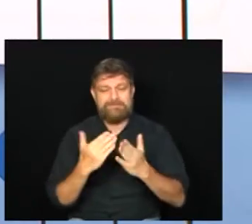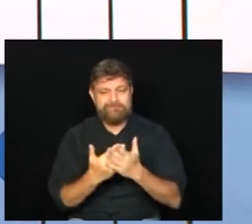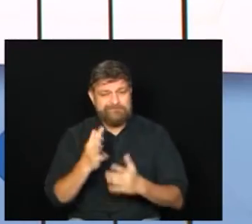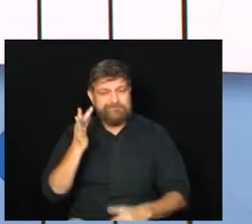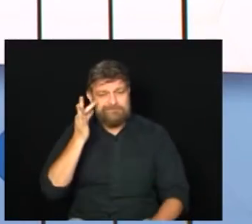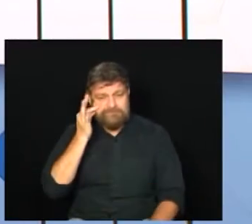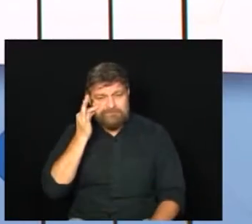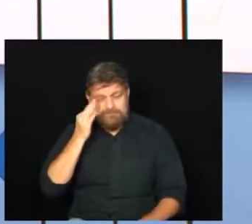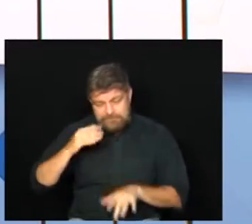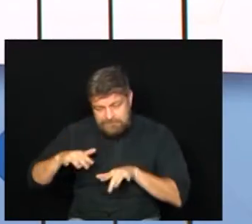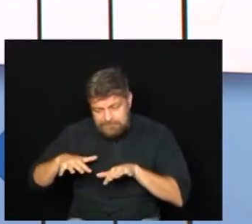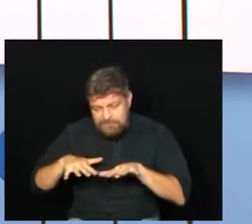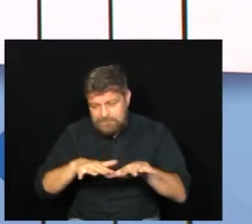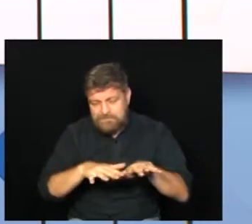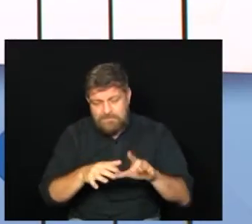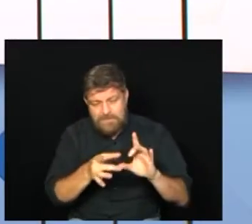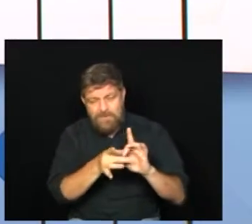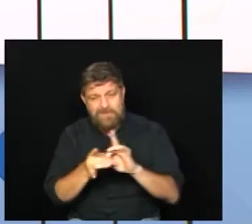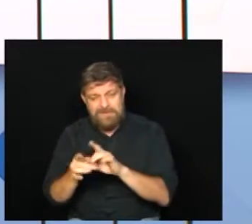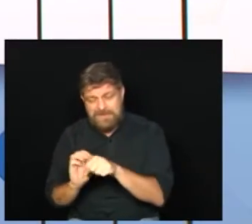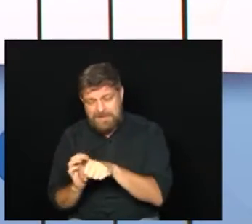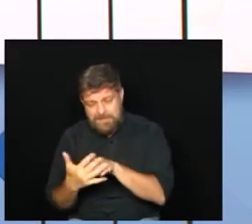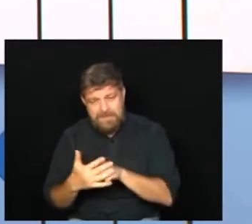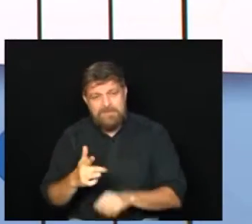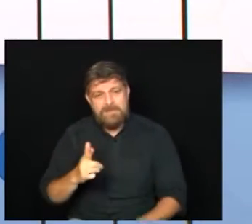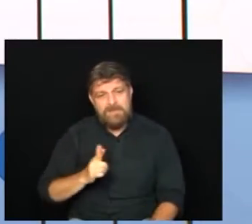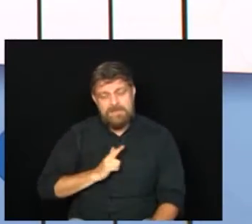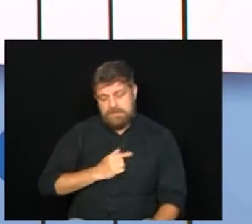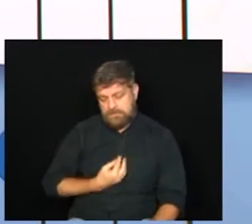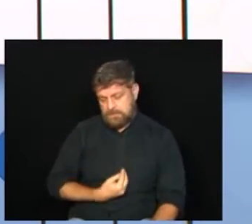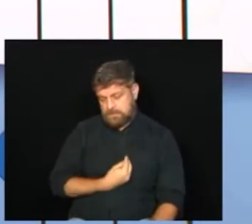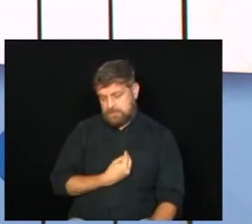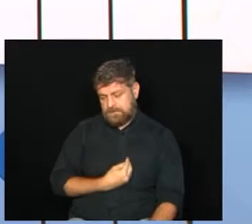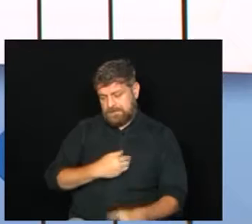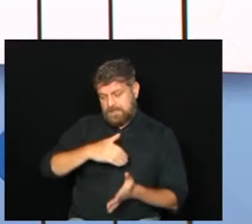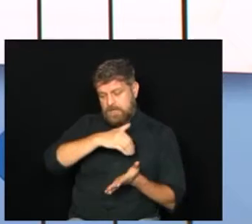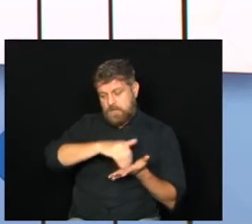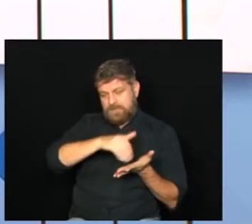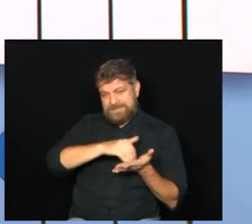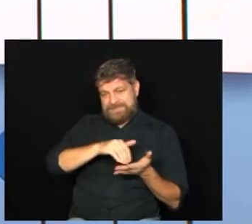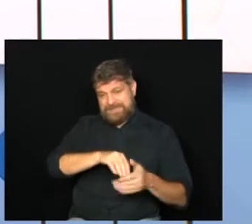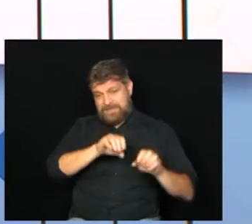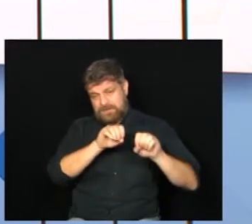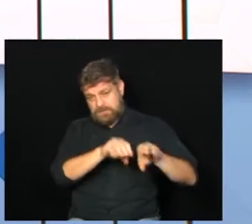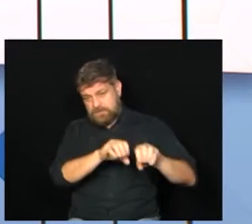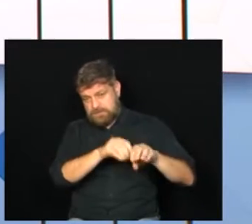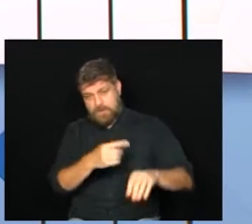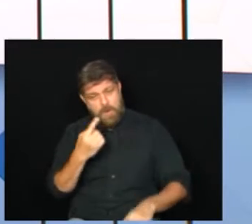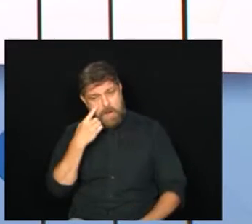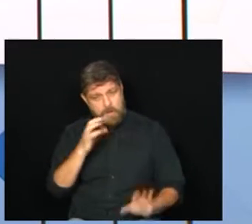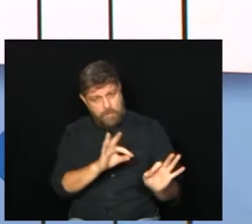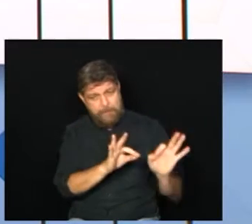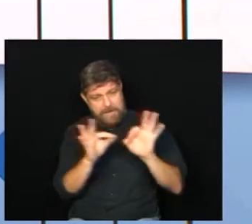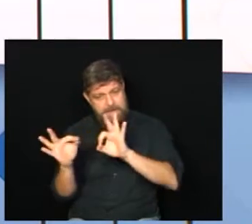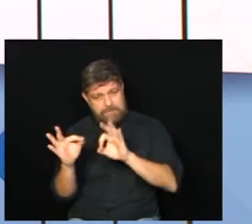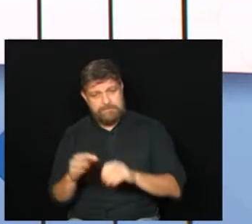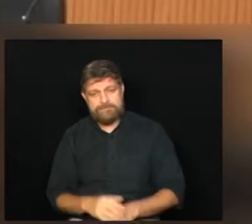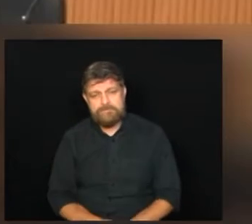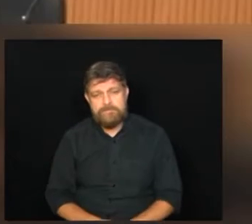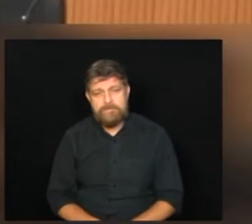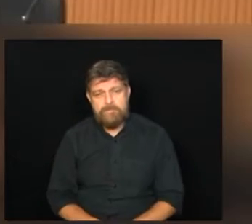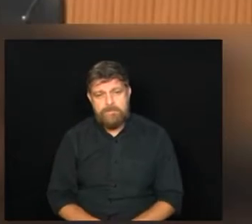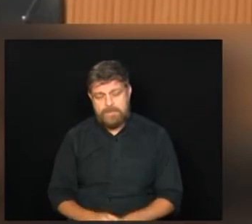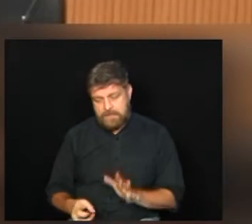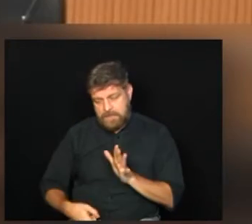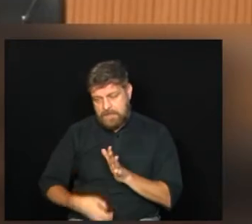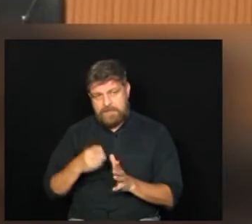educação. Nesse contexto de pandemia, tivemos a presença do secretário municipal de Educação. Acompanhe. A